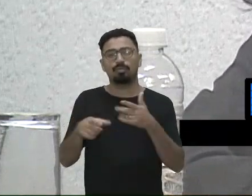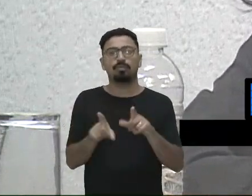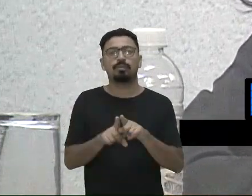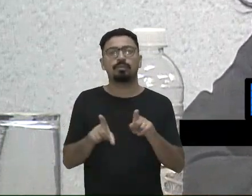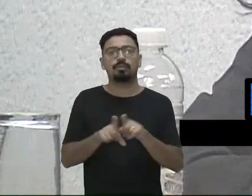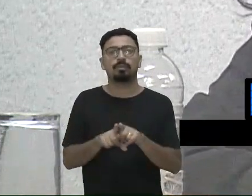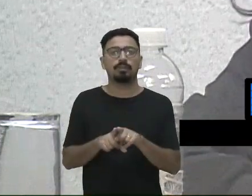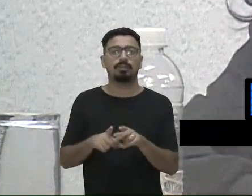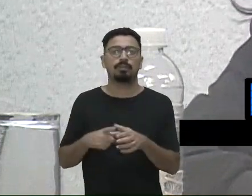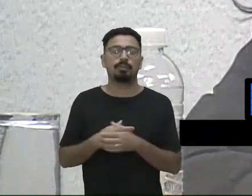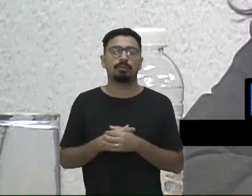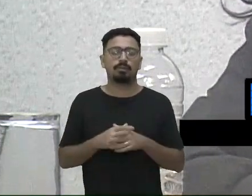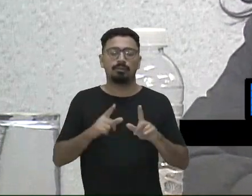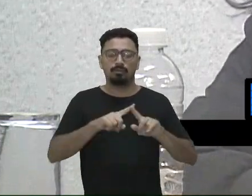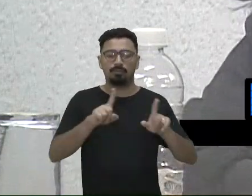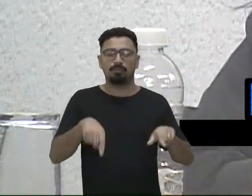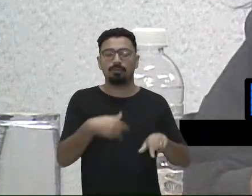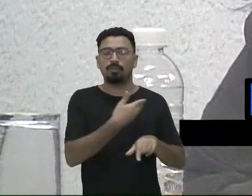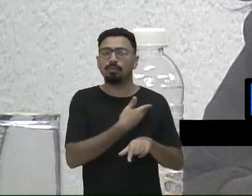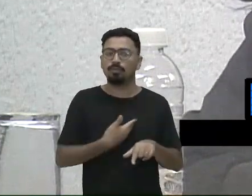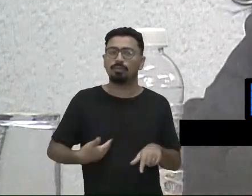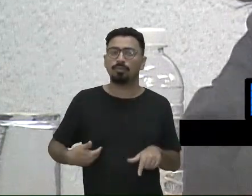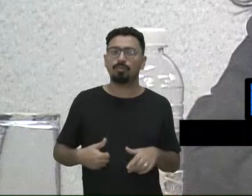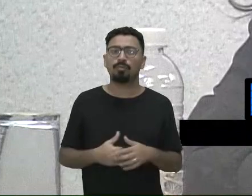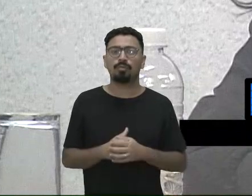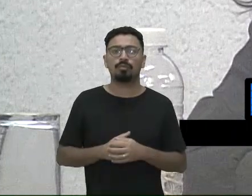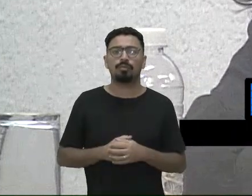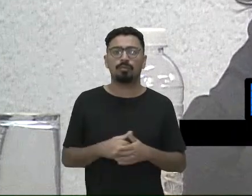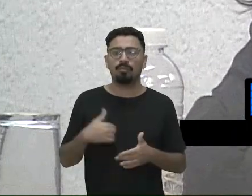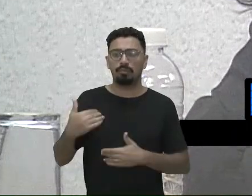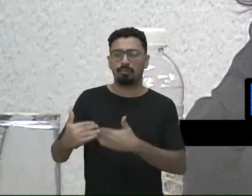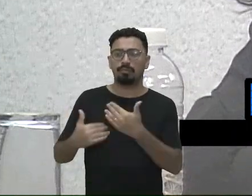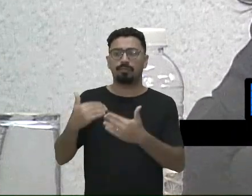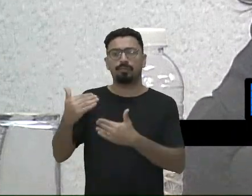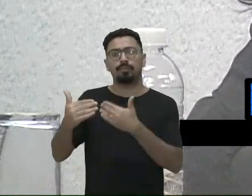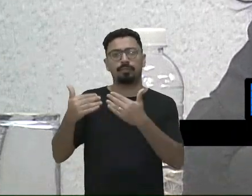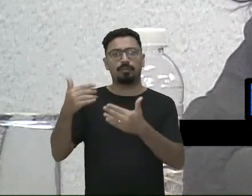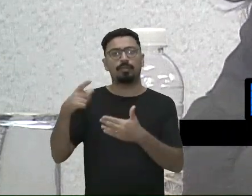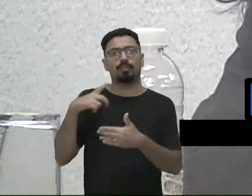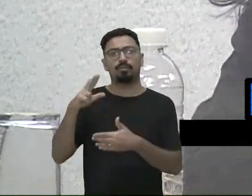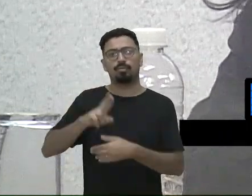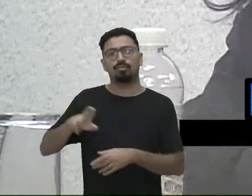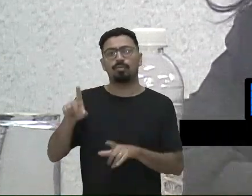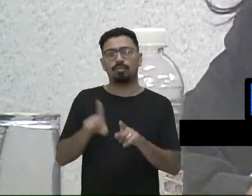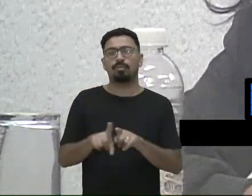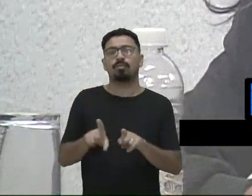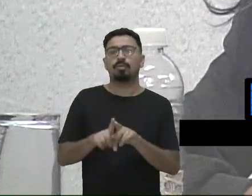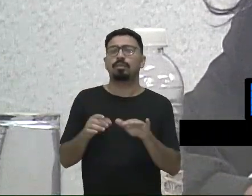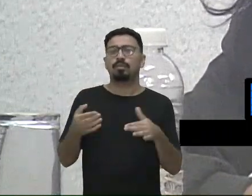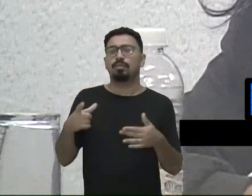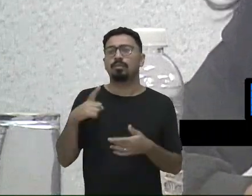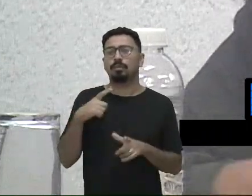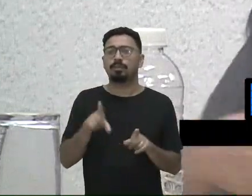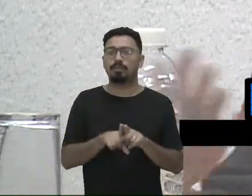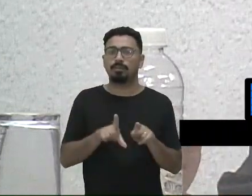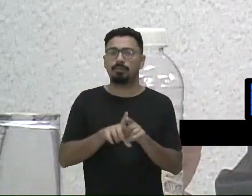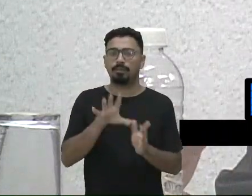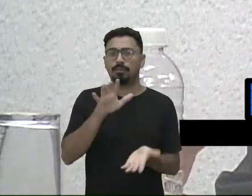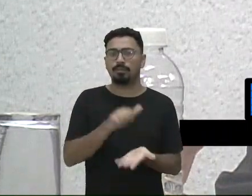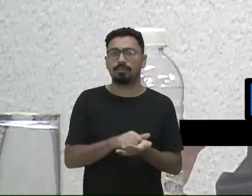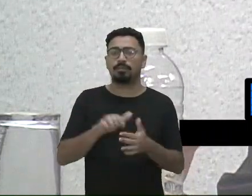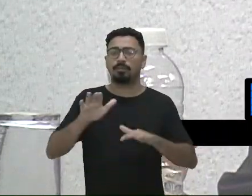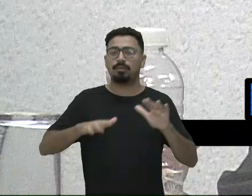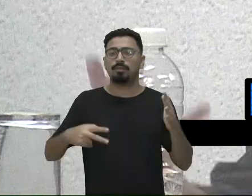o servidor daquele equipamento evolui o quadro daquele usuário. Então, está tudo ali registrado. E